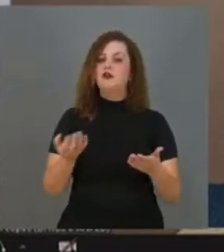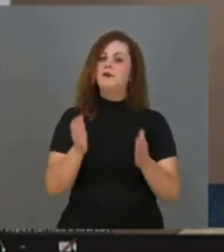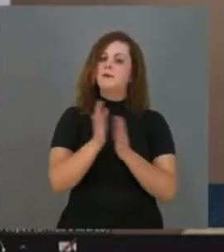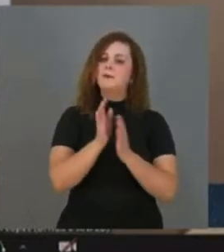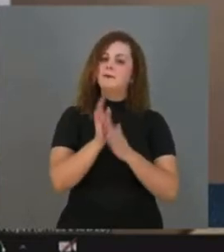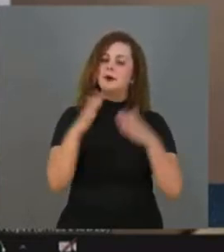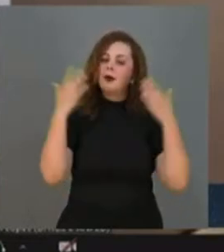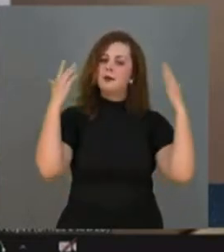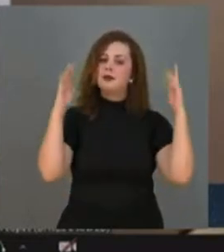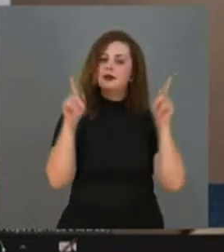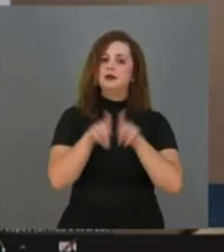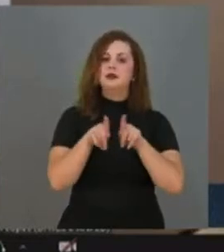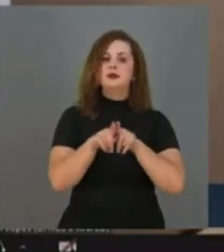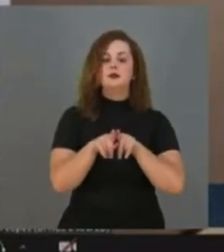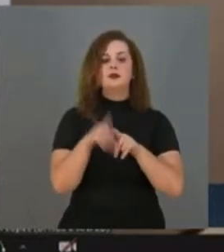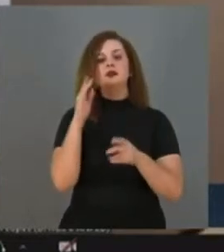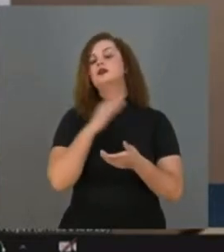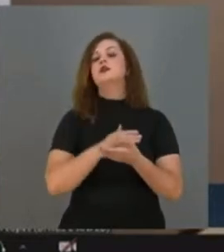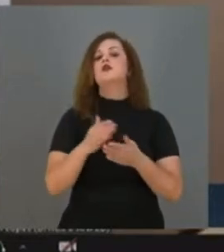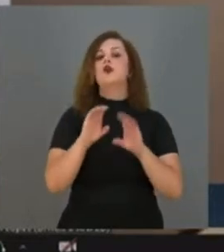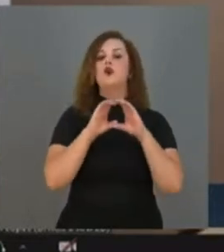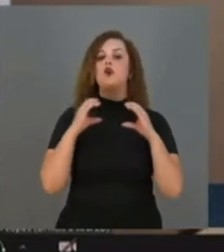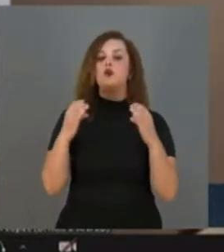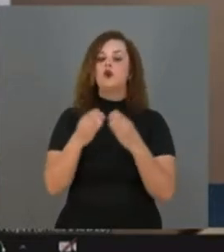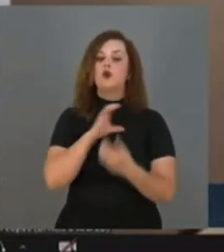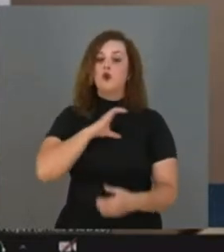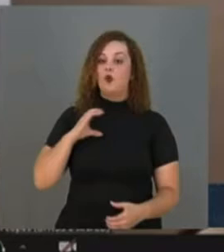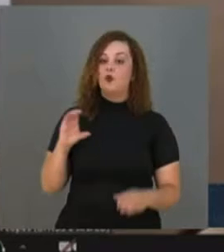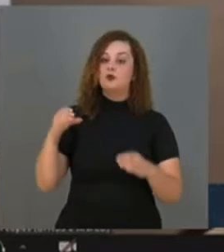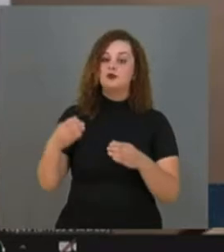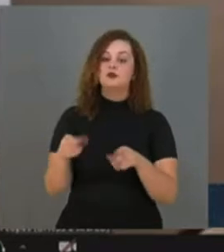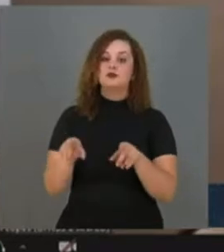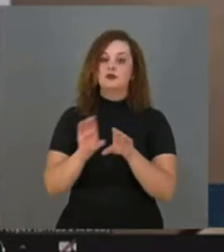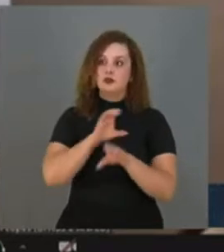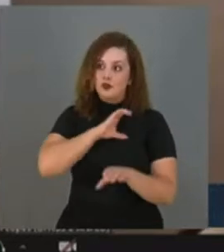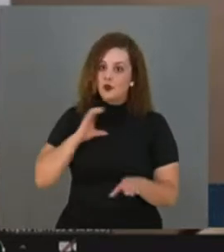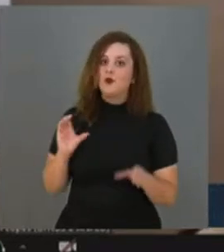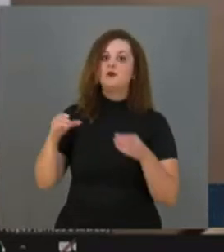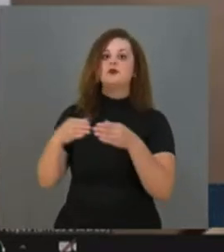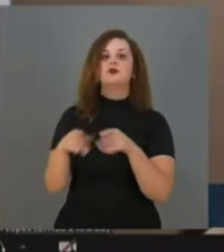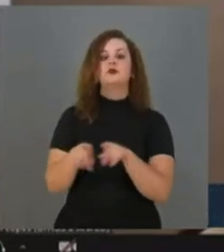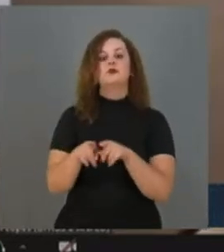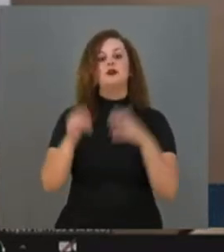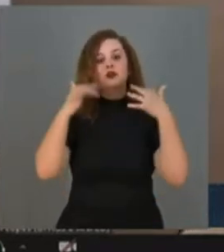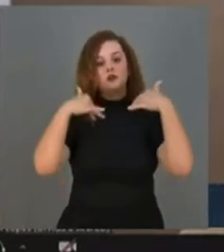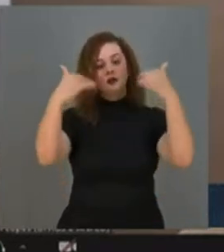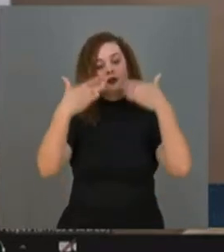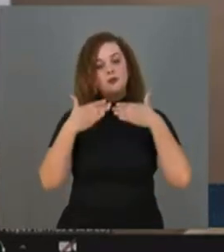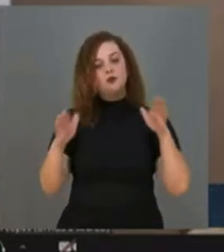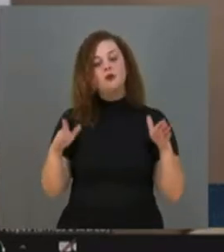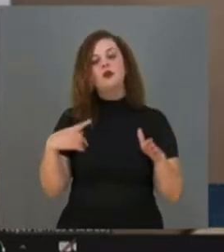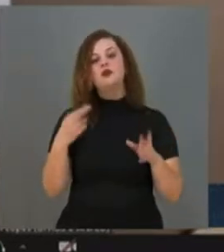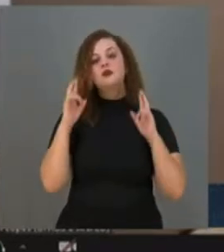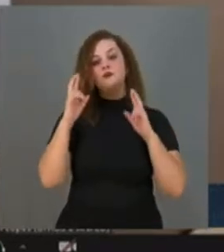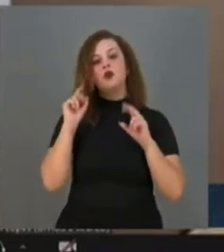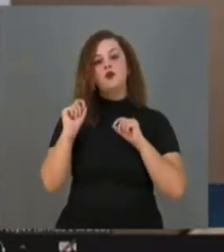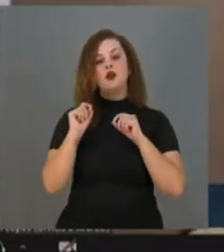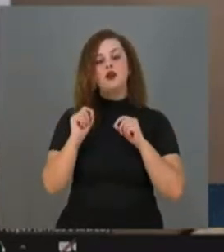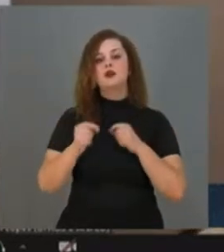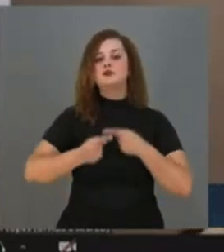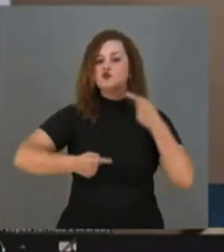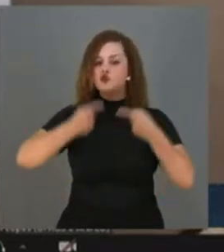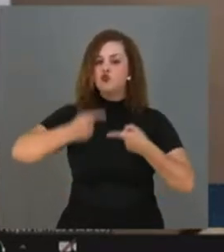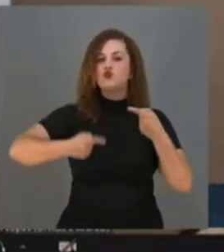né, a iniciativa da comissão em promover essas audiências públicas, né, e esperamos que esse processo de discussão permaneça aberto,